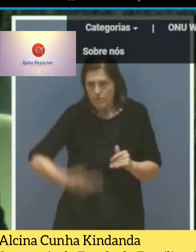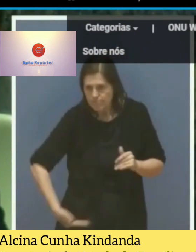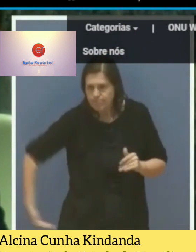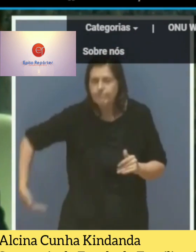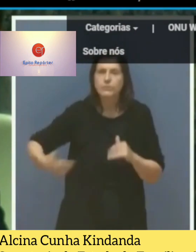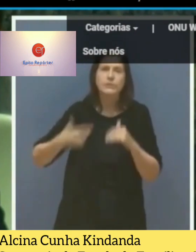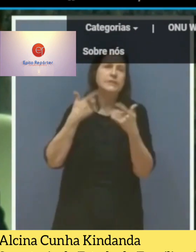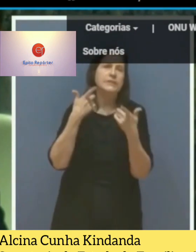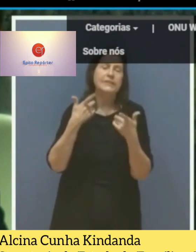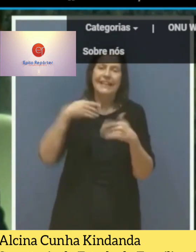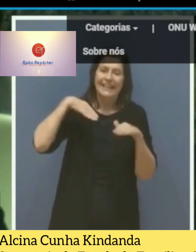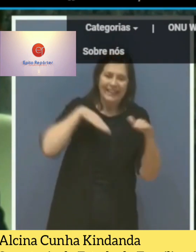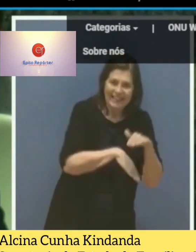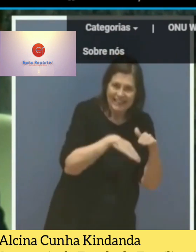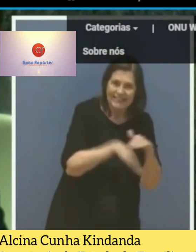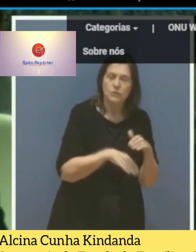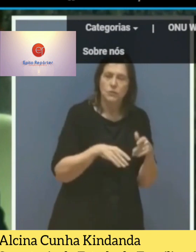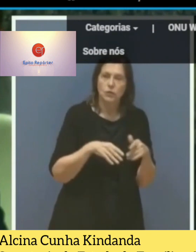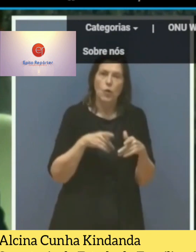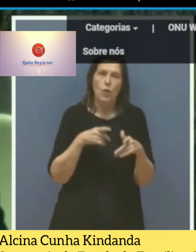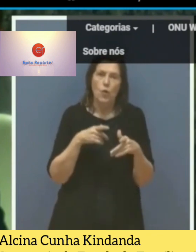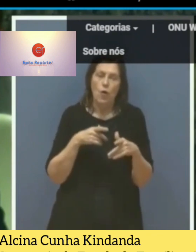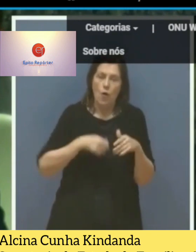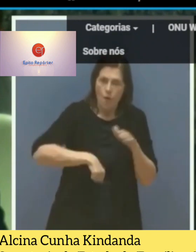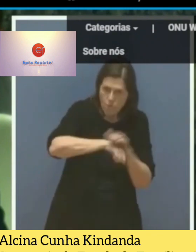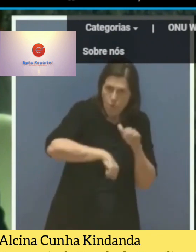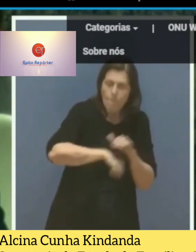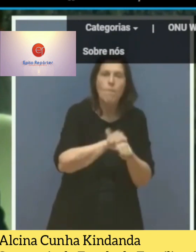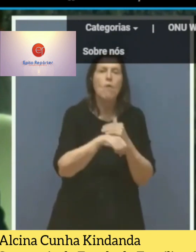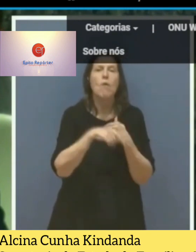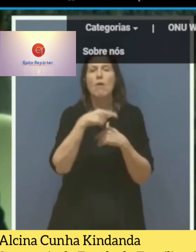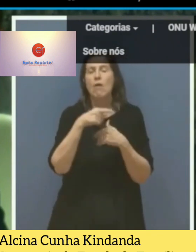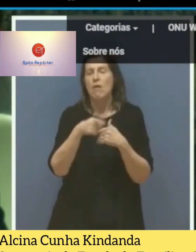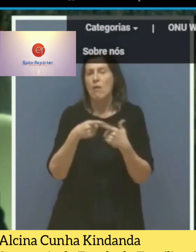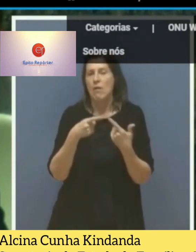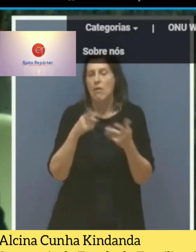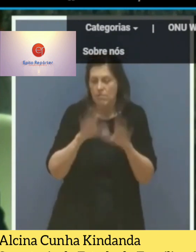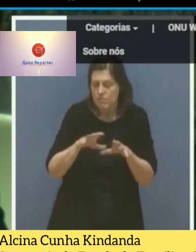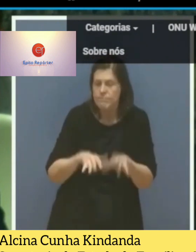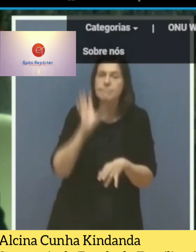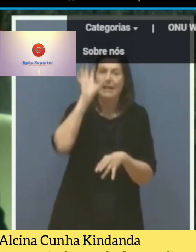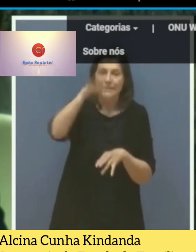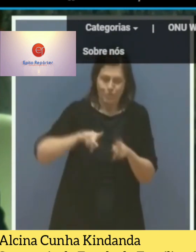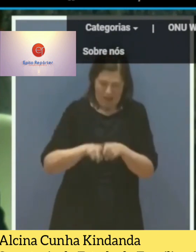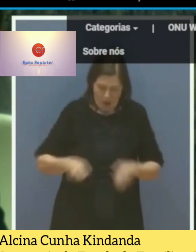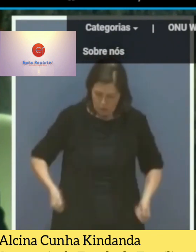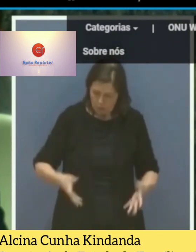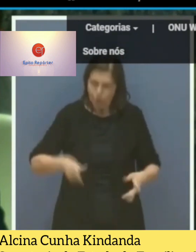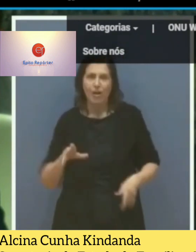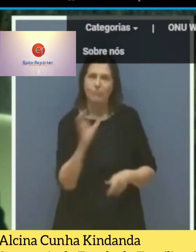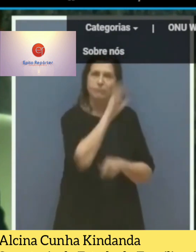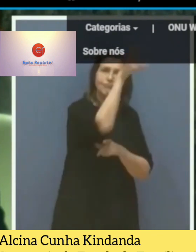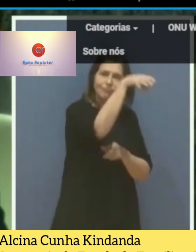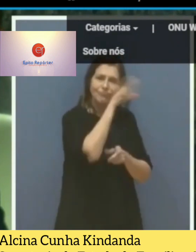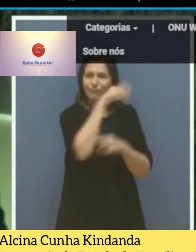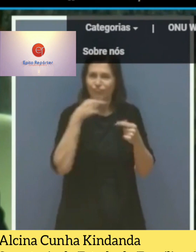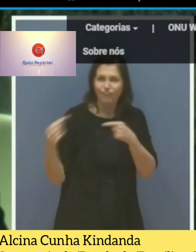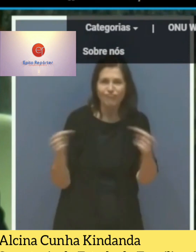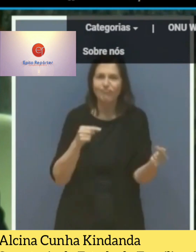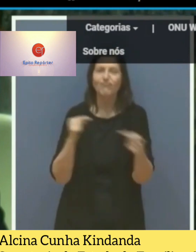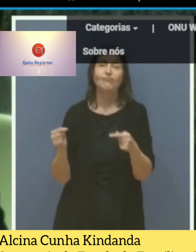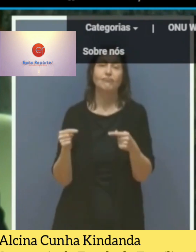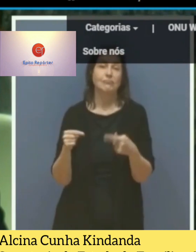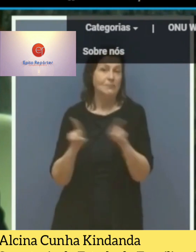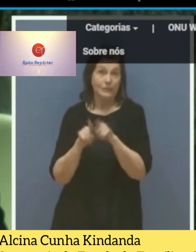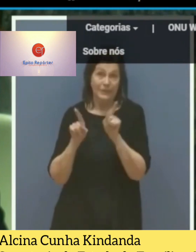basquetebolê em cadeira do rodas voleibol sentado entre outras nos escalões Júniors e seniores com previsão para a